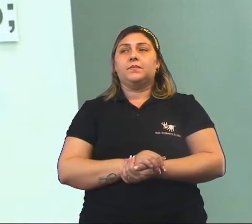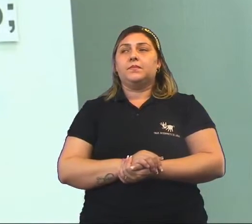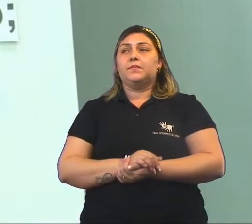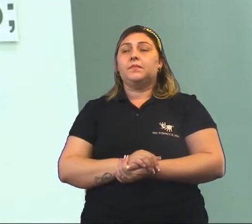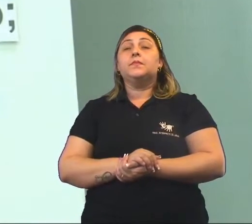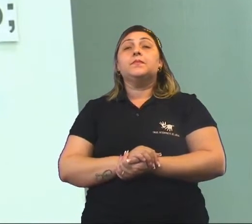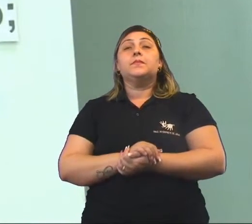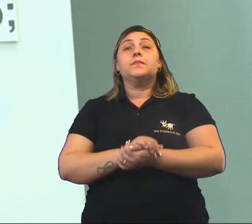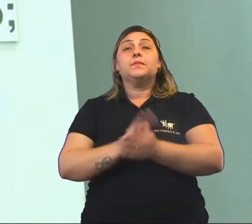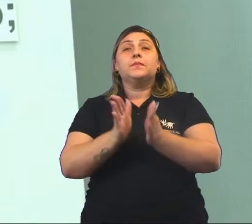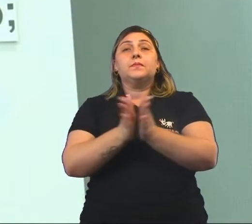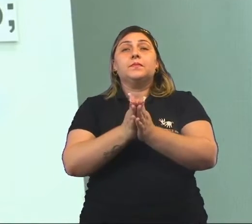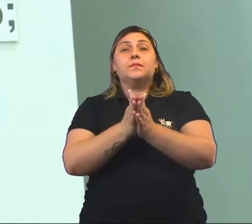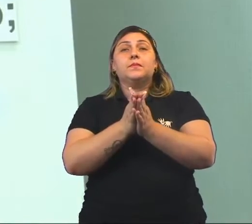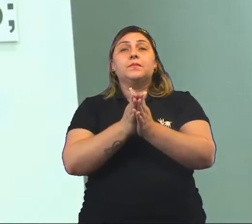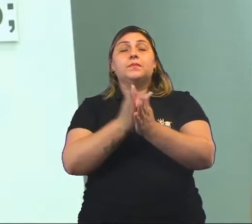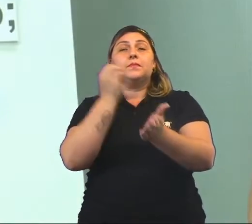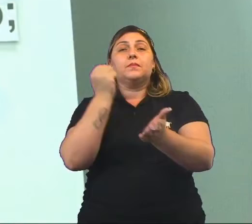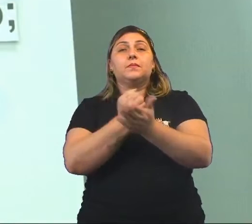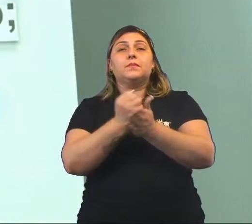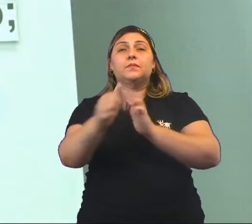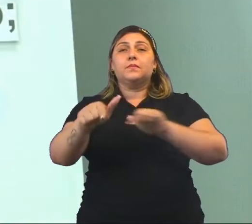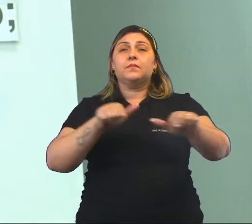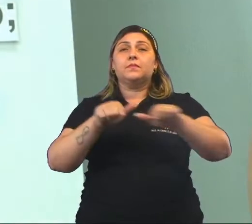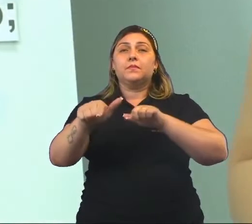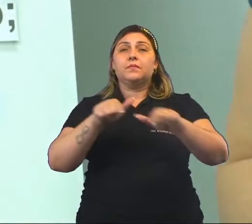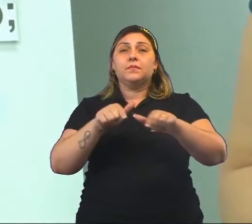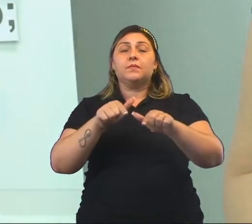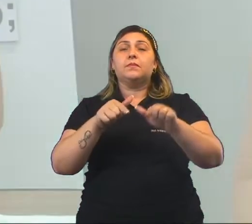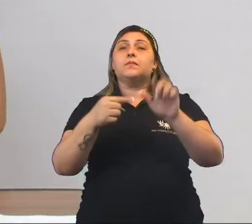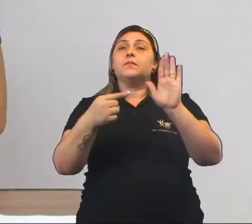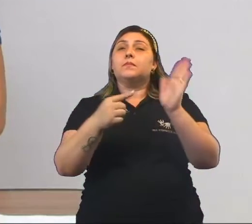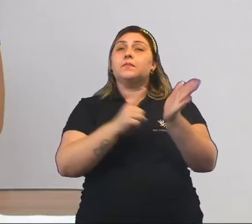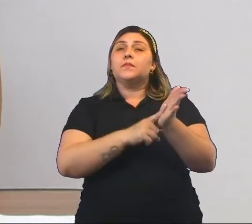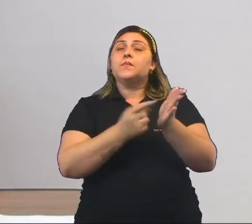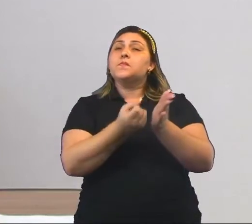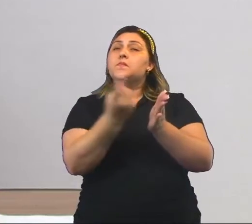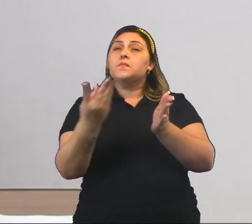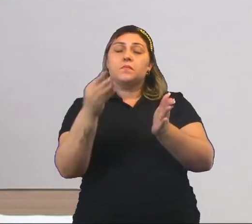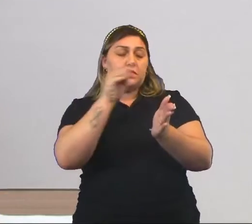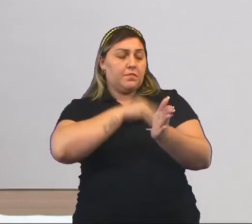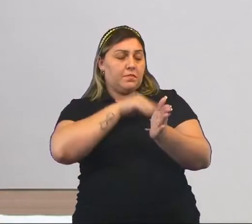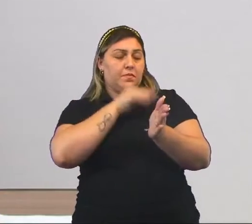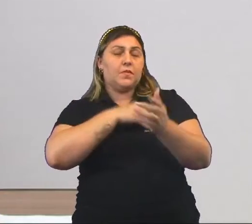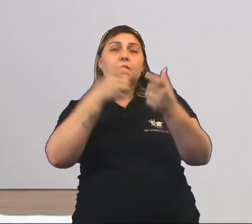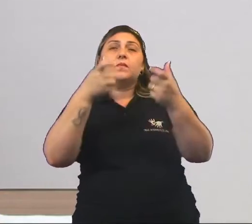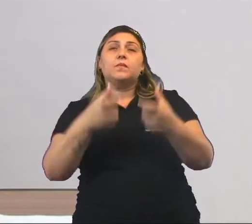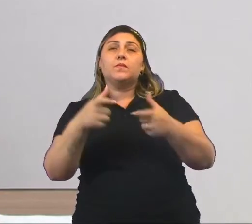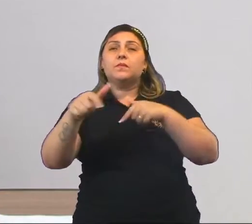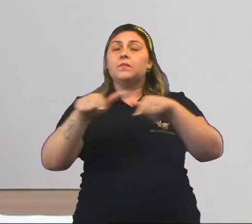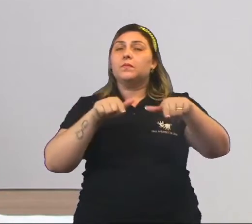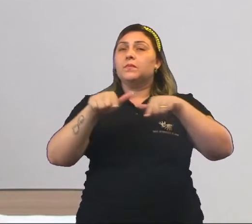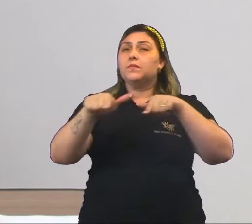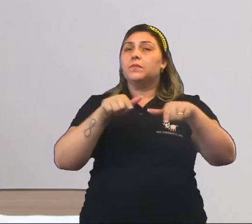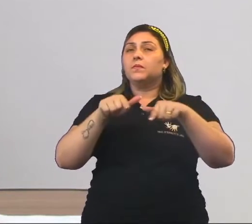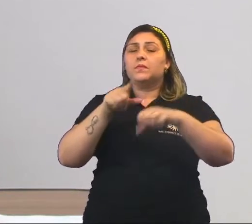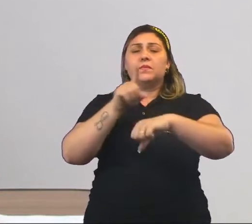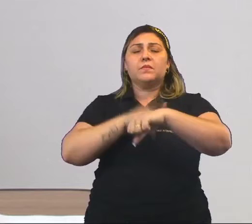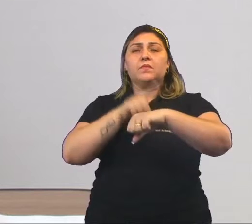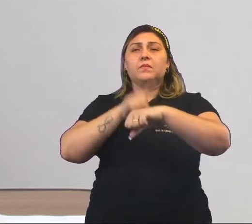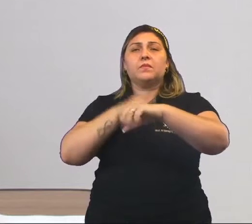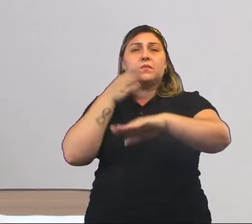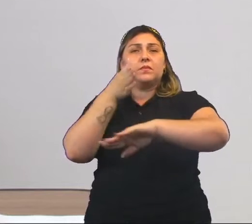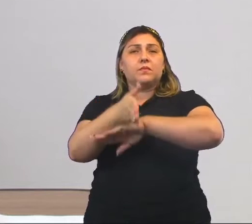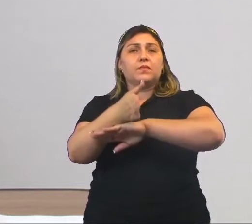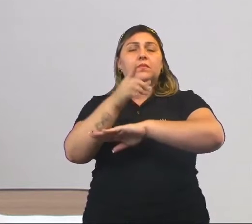aquela carteira de trabalho, tá? Que determina na carteira de trabalho quanto ele vai ganhar, onde ele vai trabalhar, que horas ele